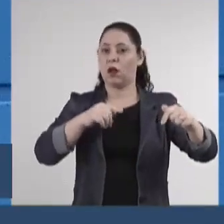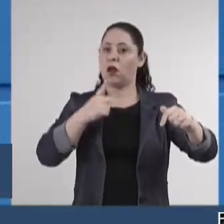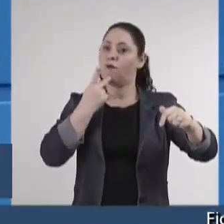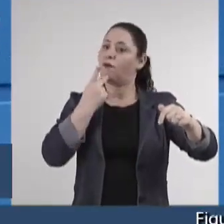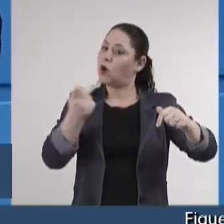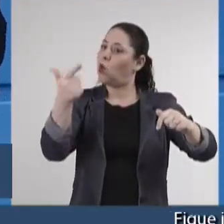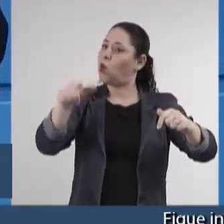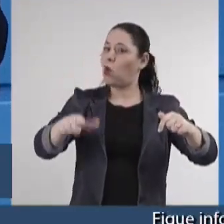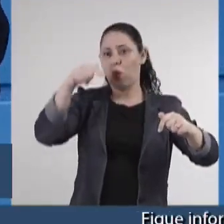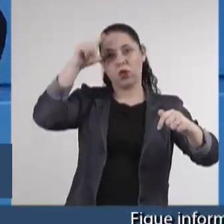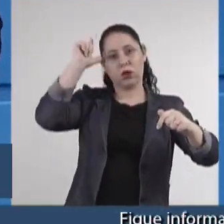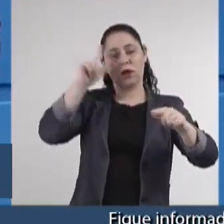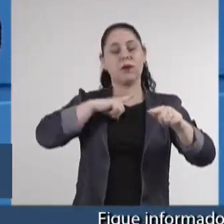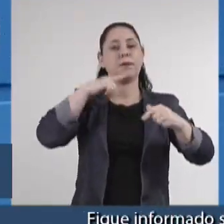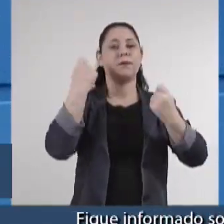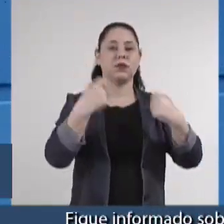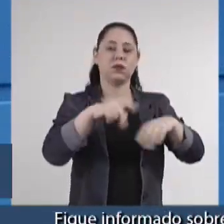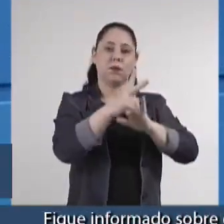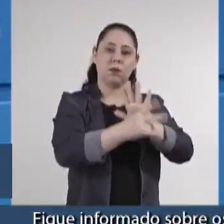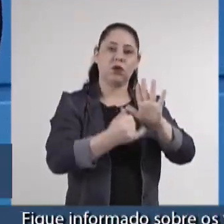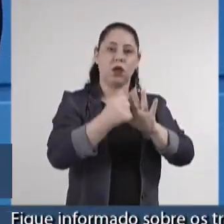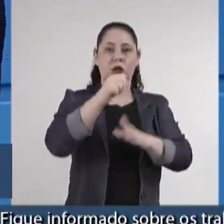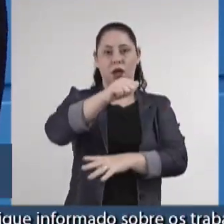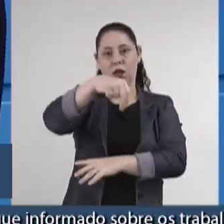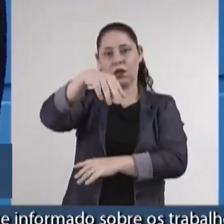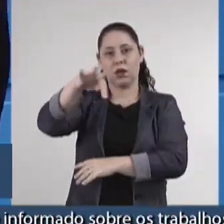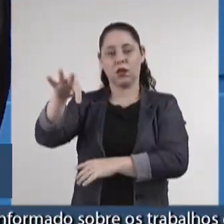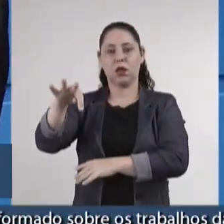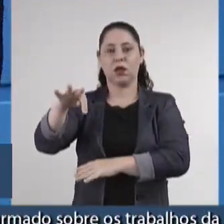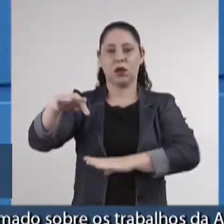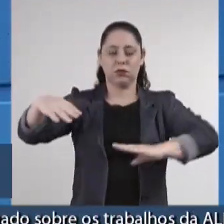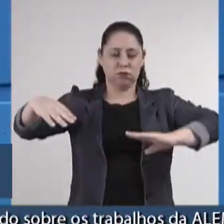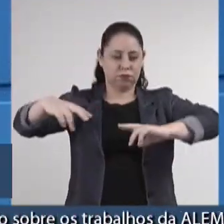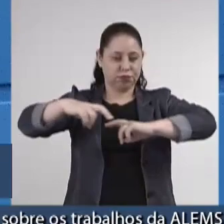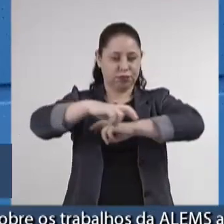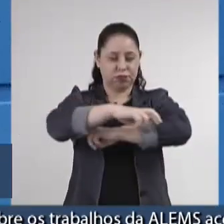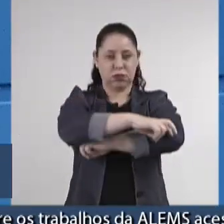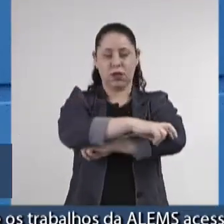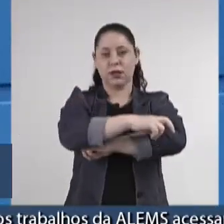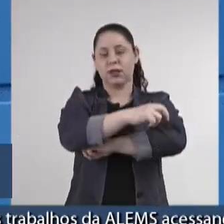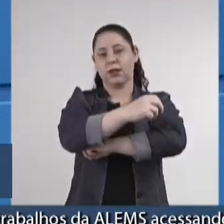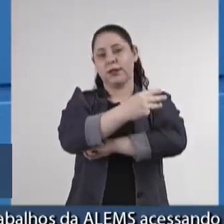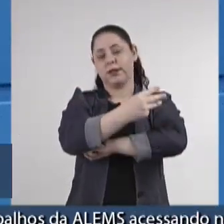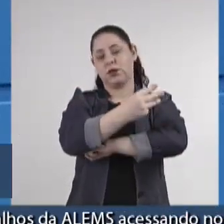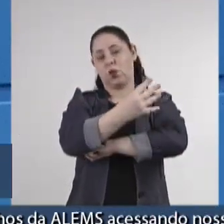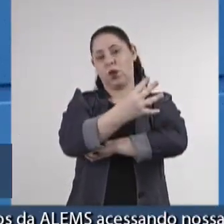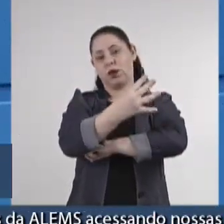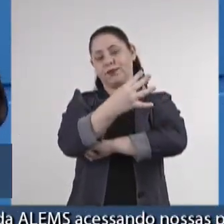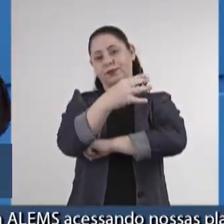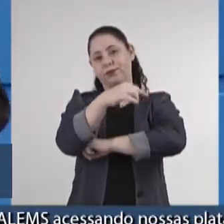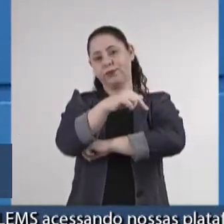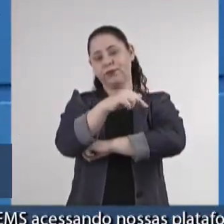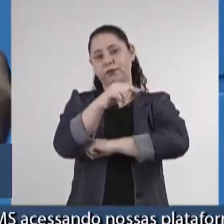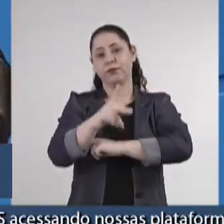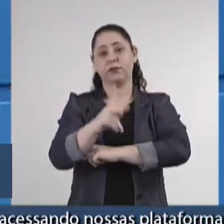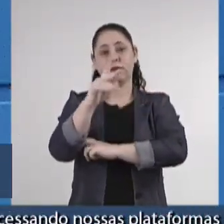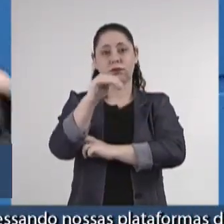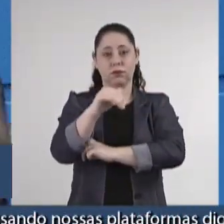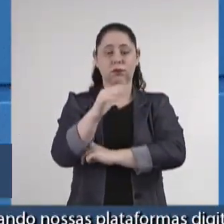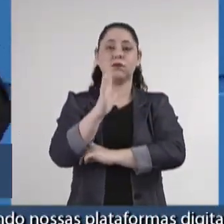ontem. Tem que ter o projeto ANTT de todo o trajeto dos 847 quilômetros, já